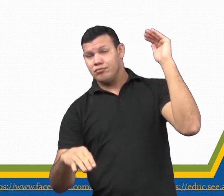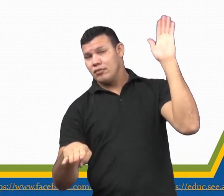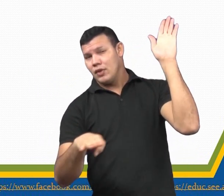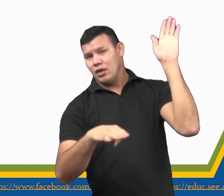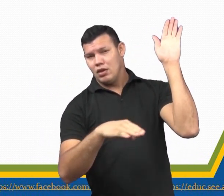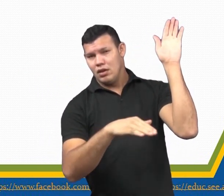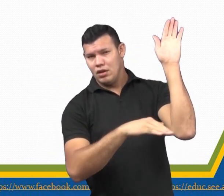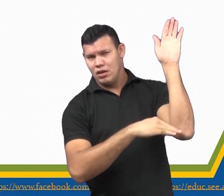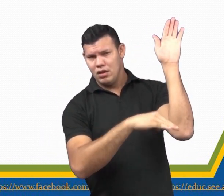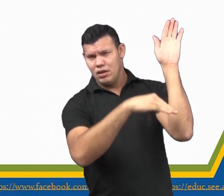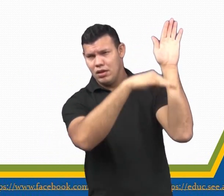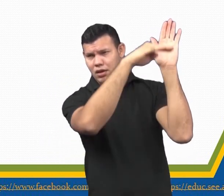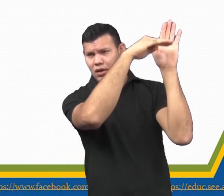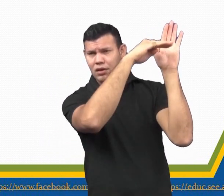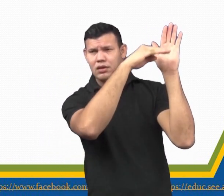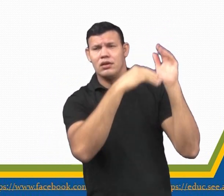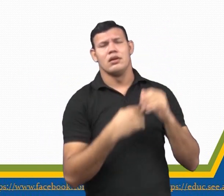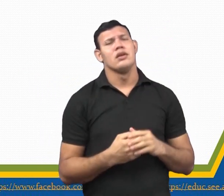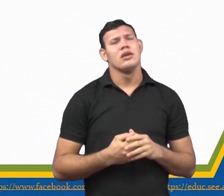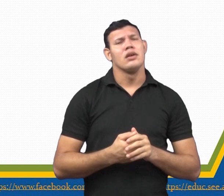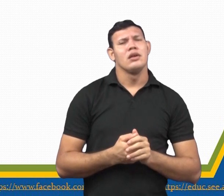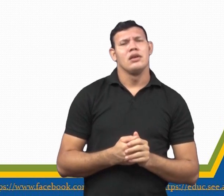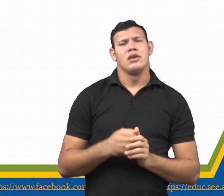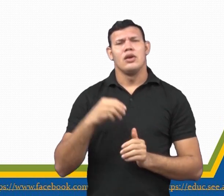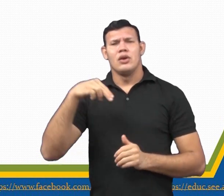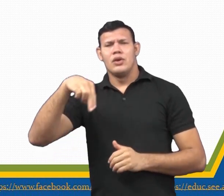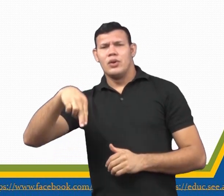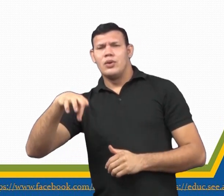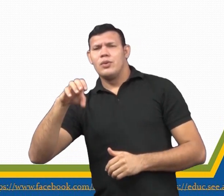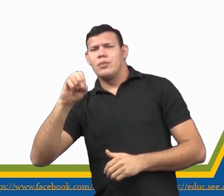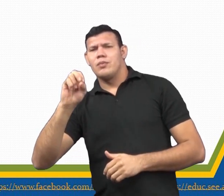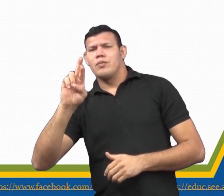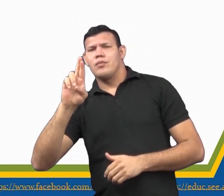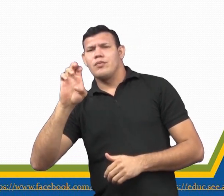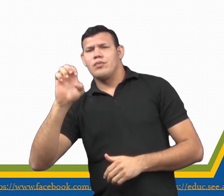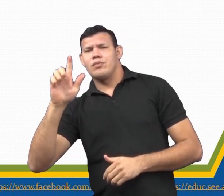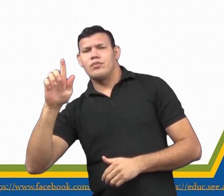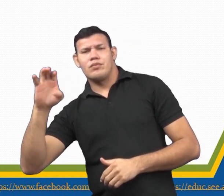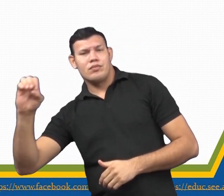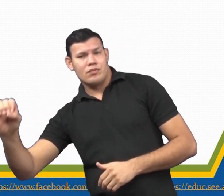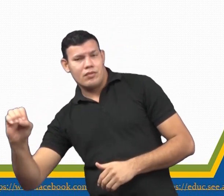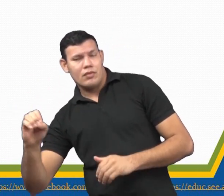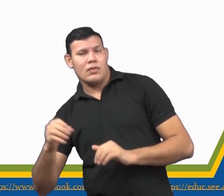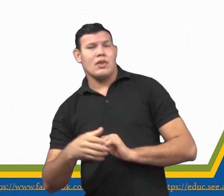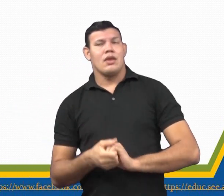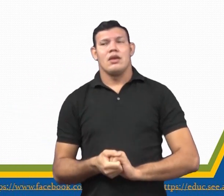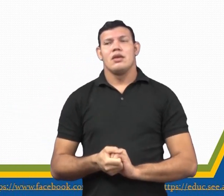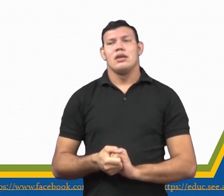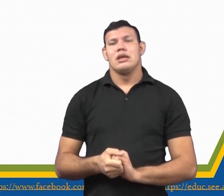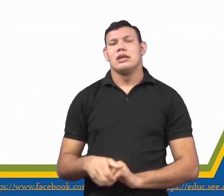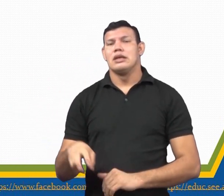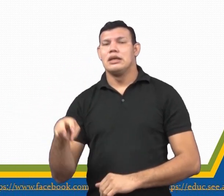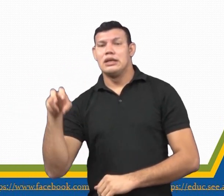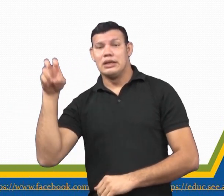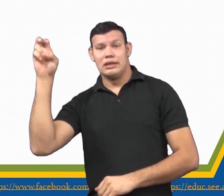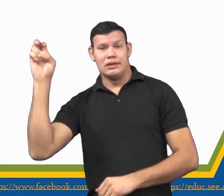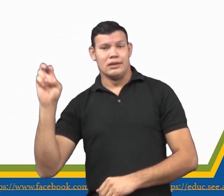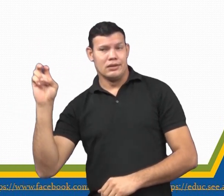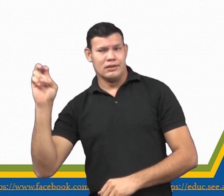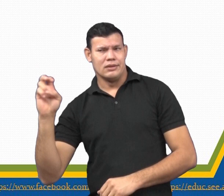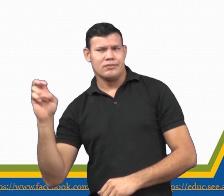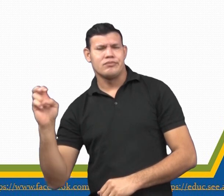com 0,94 e a Austrália com 0,92. Lá na quinta posição, a Nova Zelândia